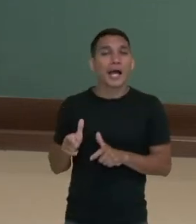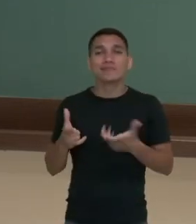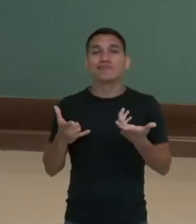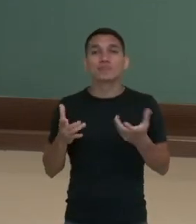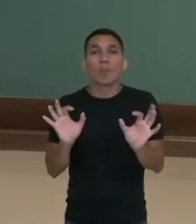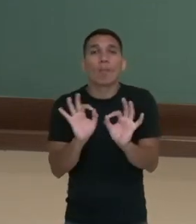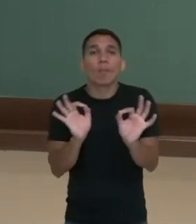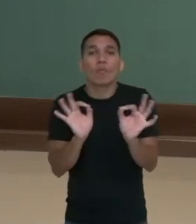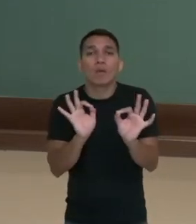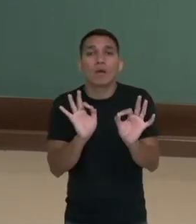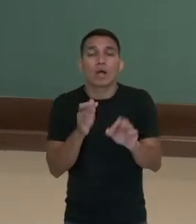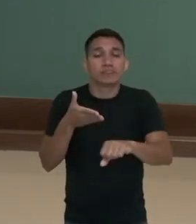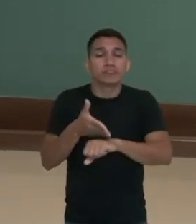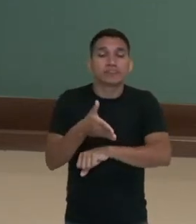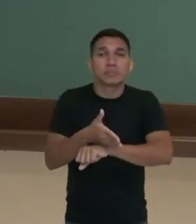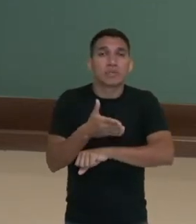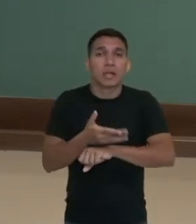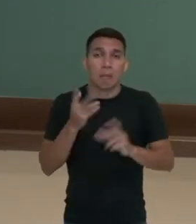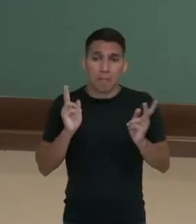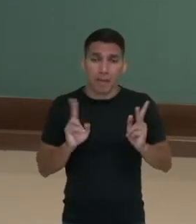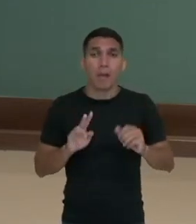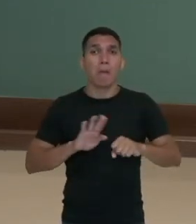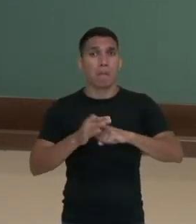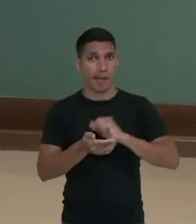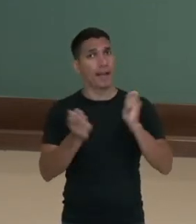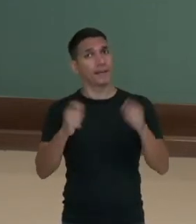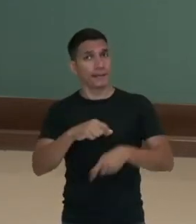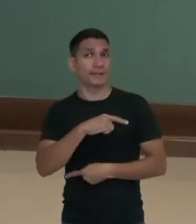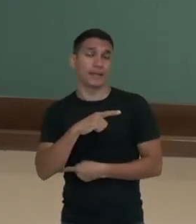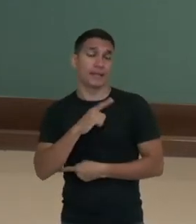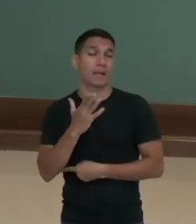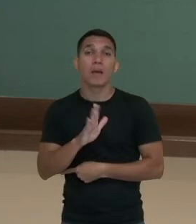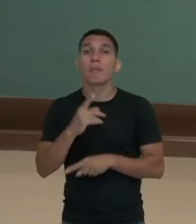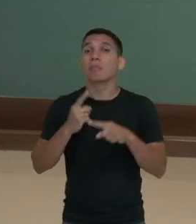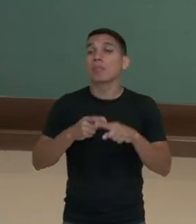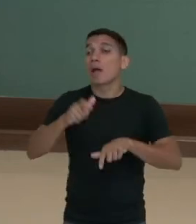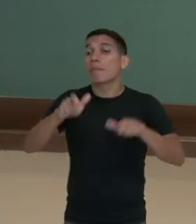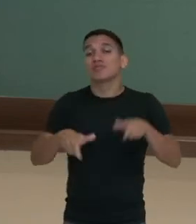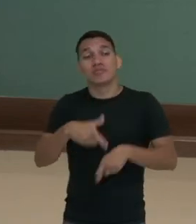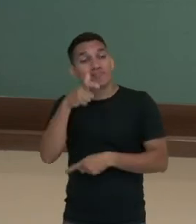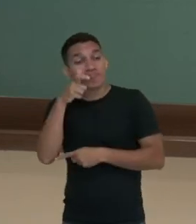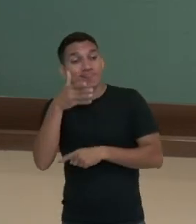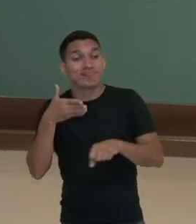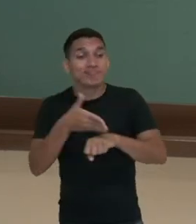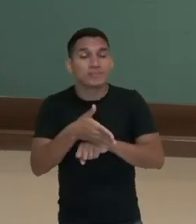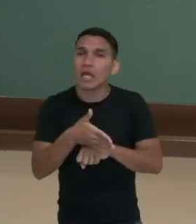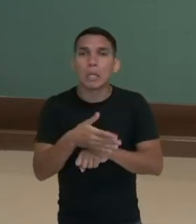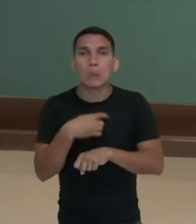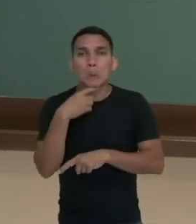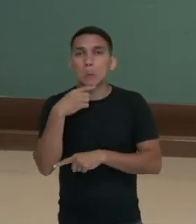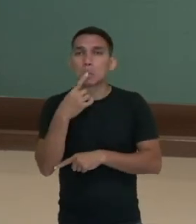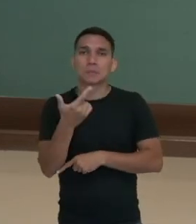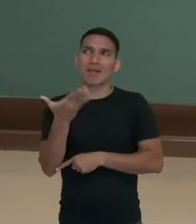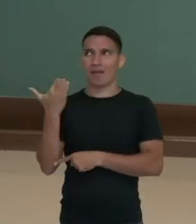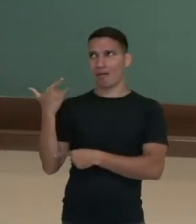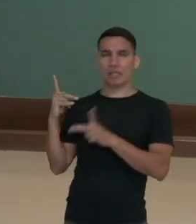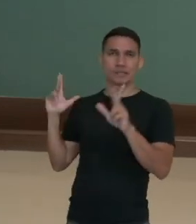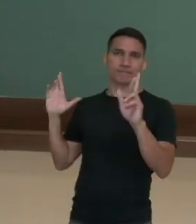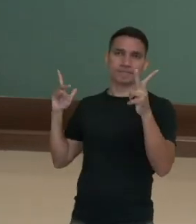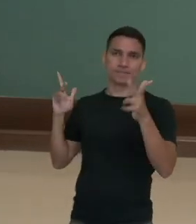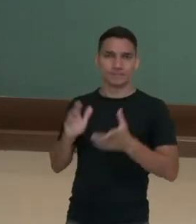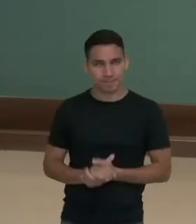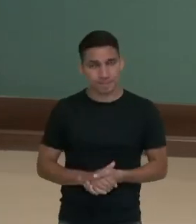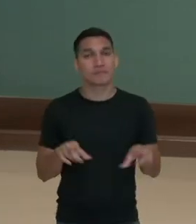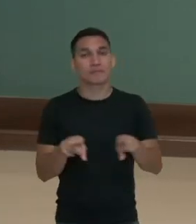vazios praticamente, mesmo o bairro oferecendo essa condição, porque as pessoas elas não se interessam tanto, né, como anteriormente. E